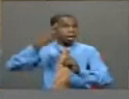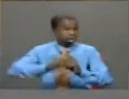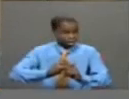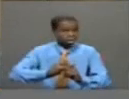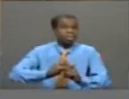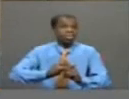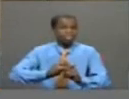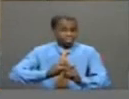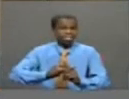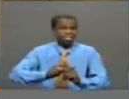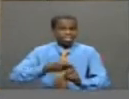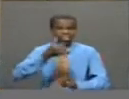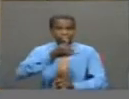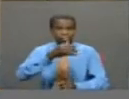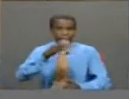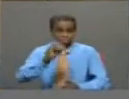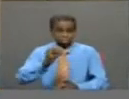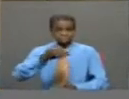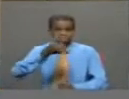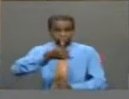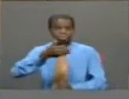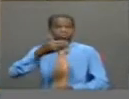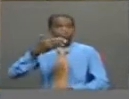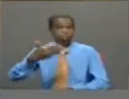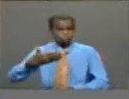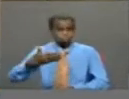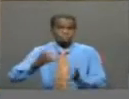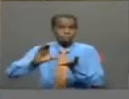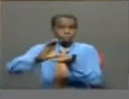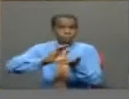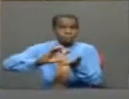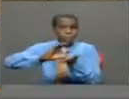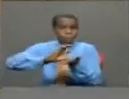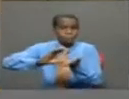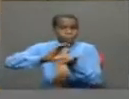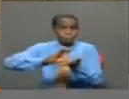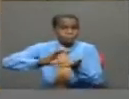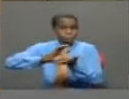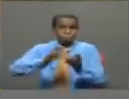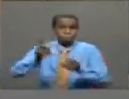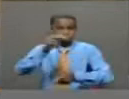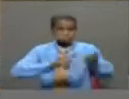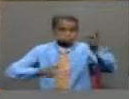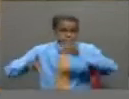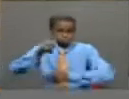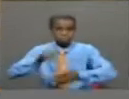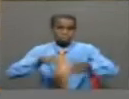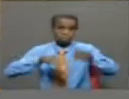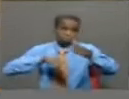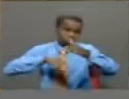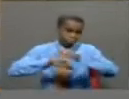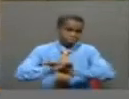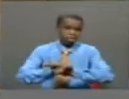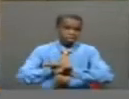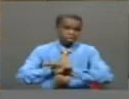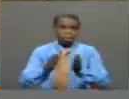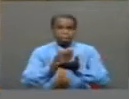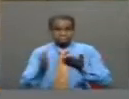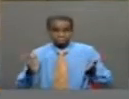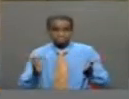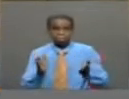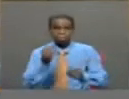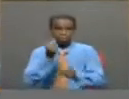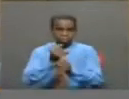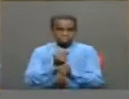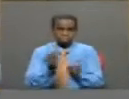primeiro trimestre do próximo ano possa ser realizado um concurso de ingresso para pessoal administrativo pessoal